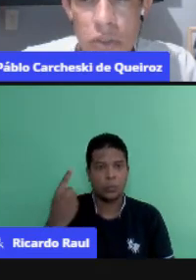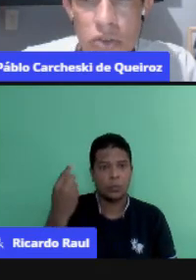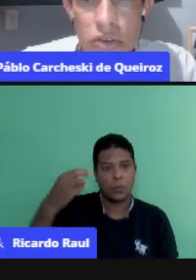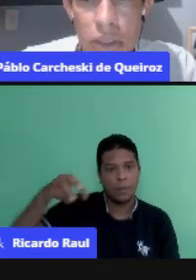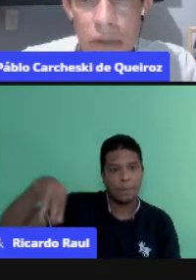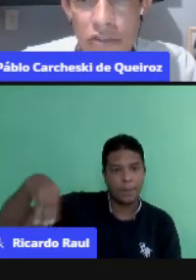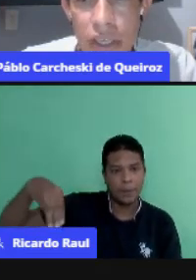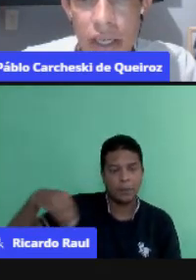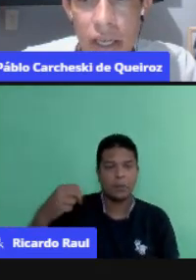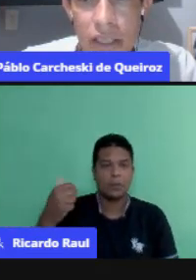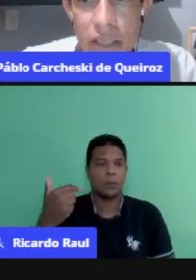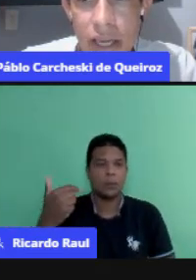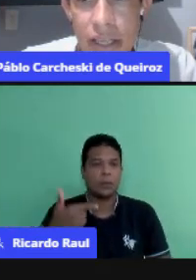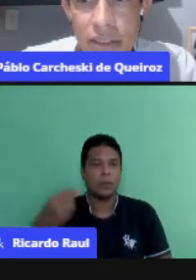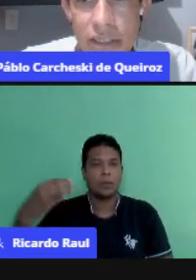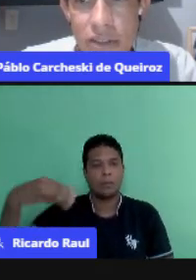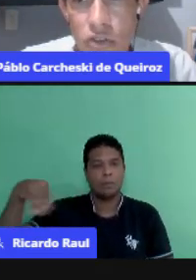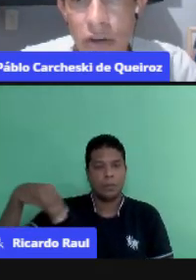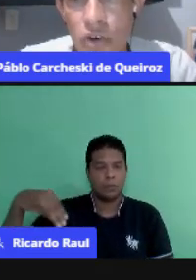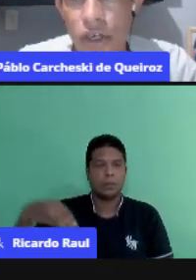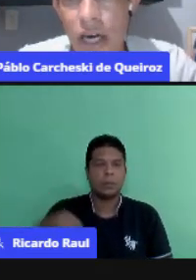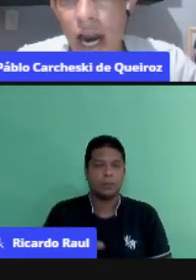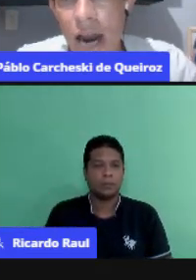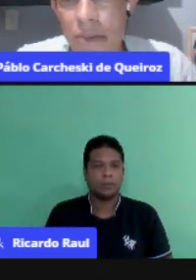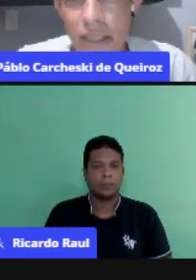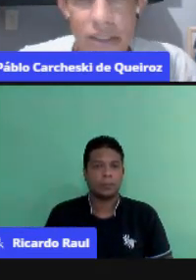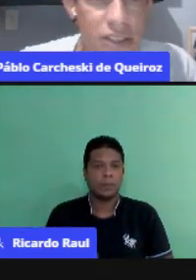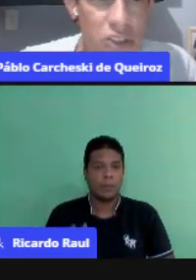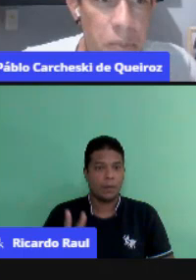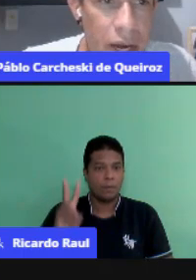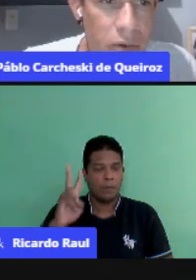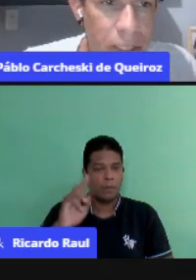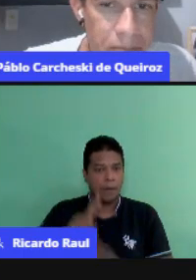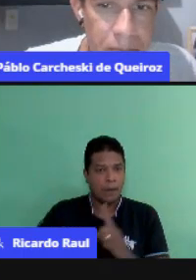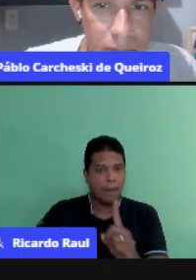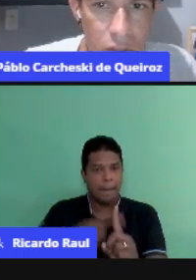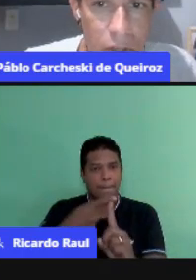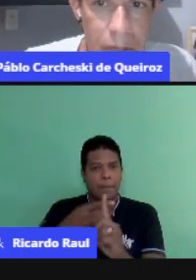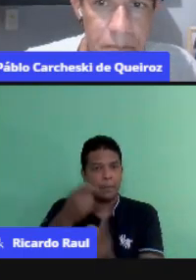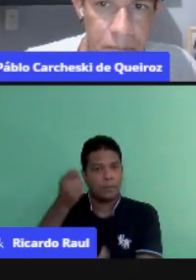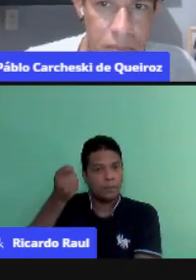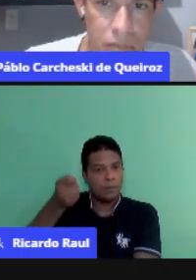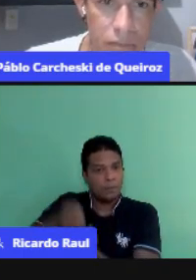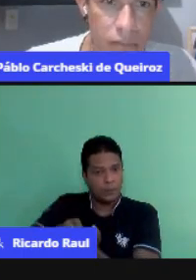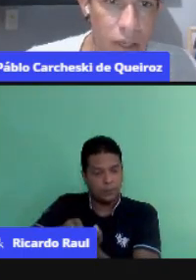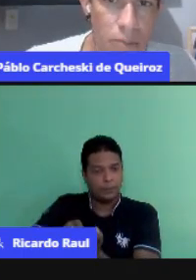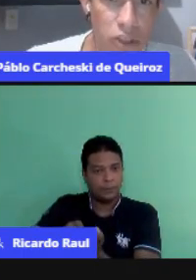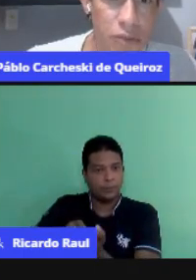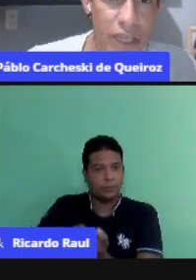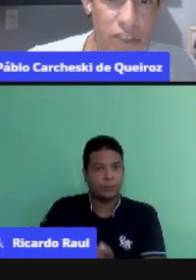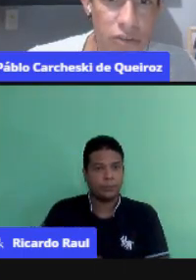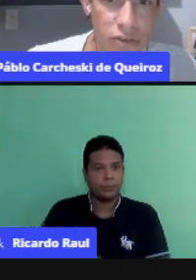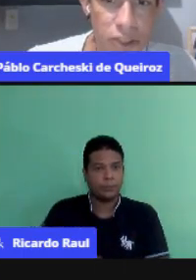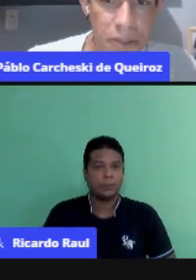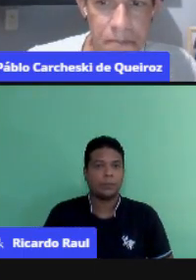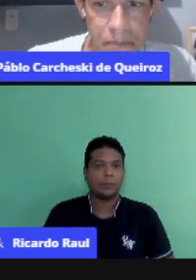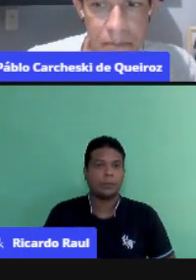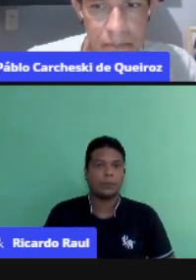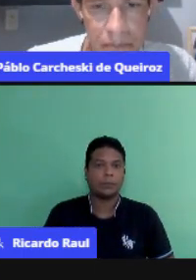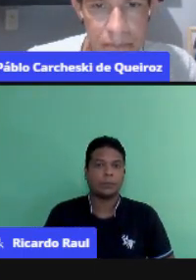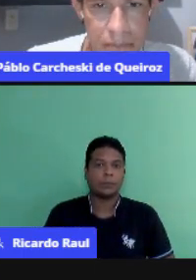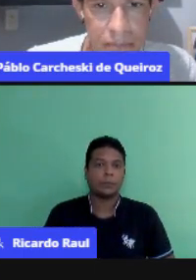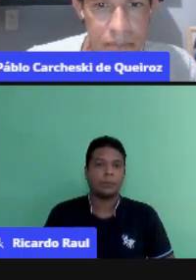e 2 minutos, né? Para ver essa questão do valor a mais que está sendo pago ali. Ok? Próximo slide, por